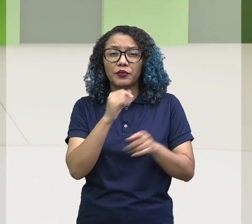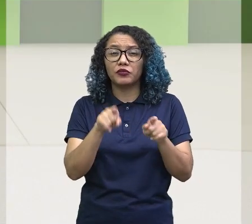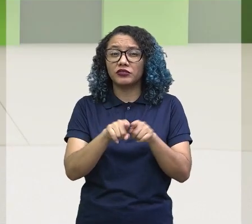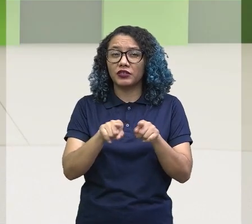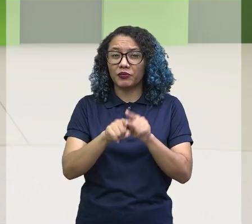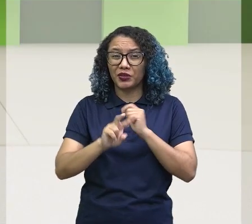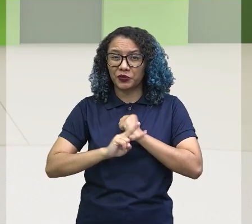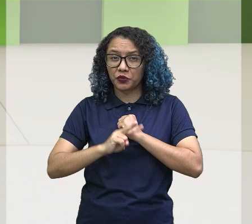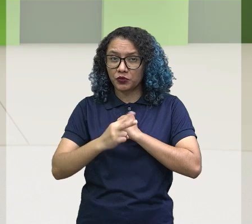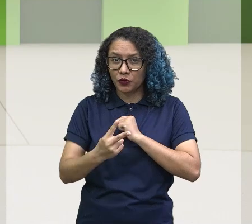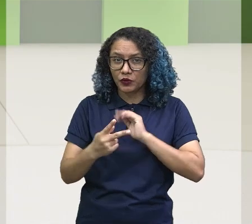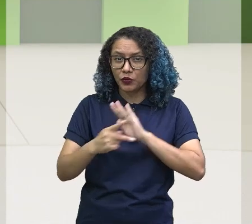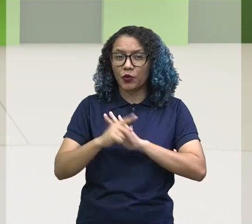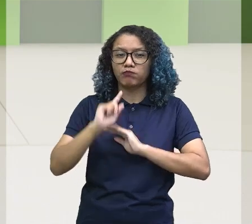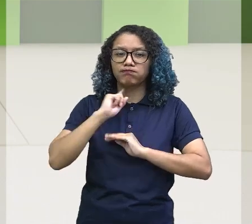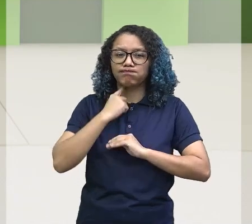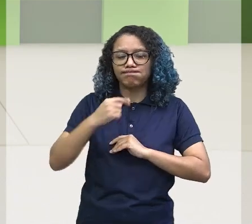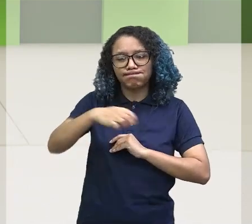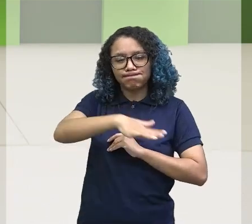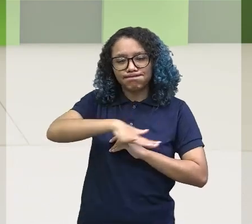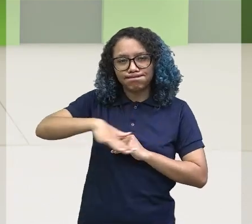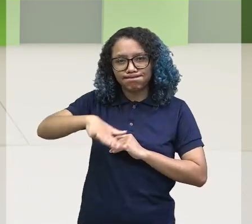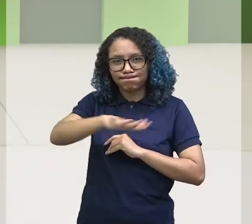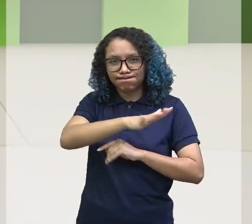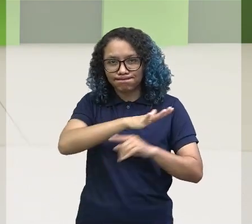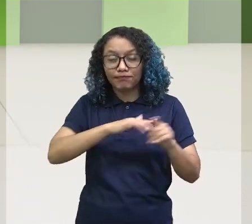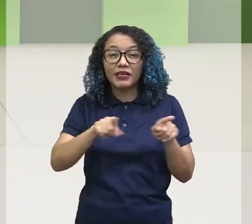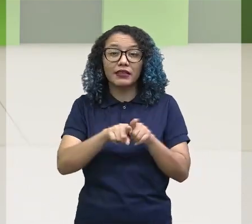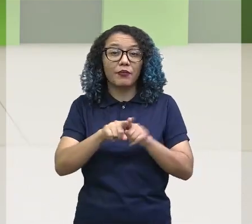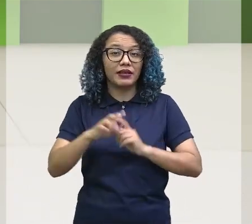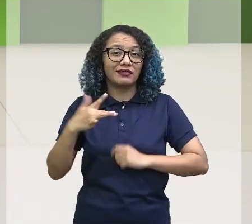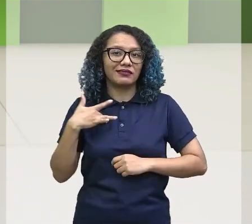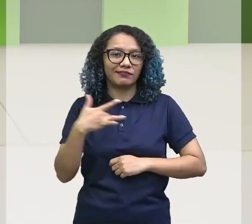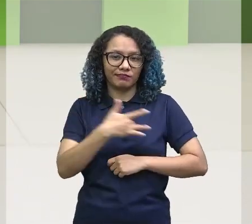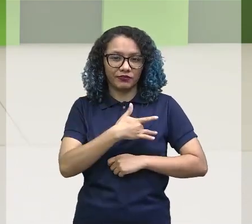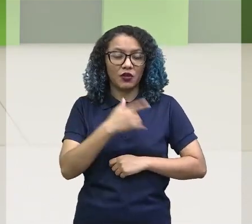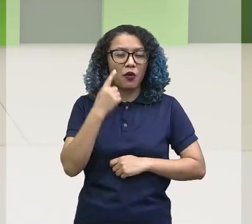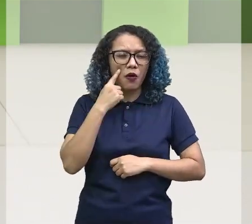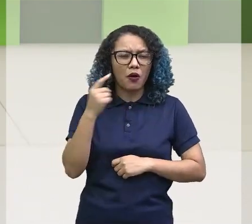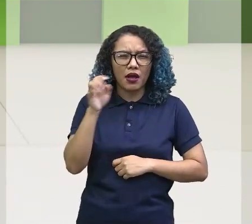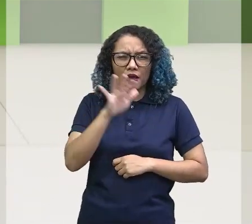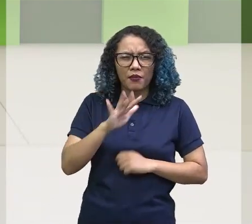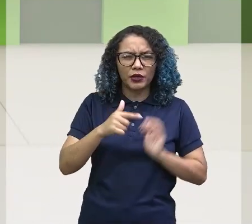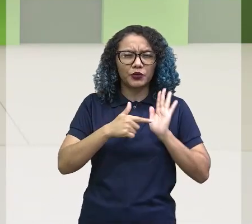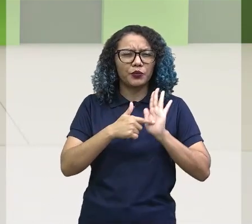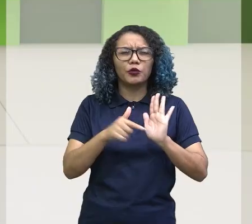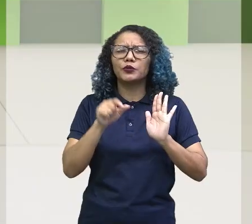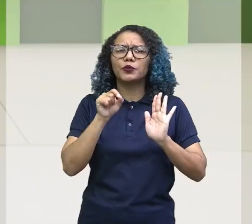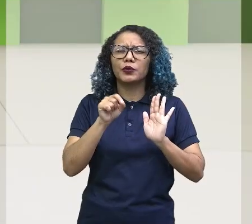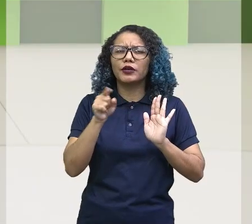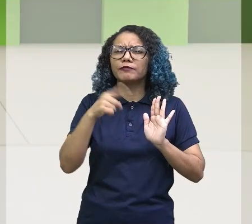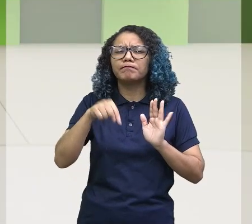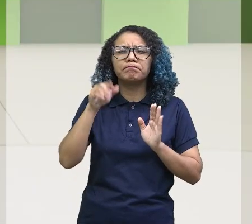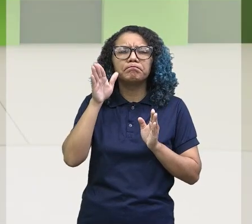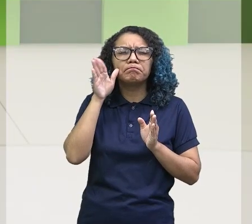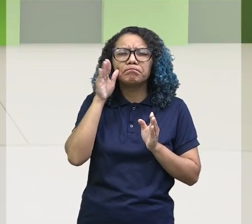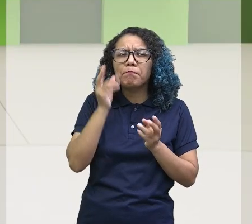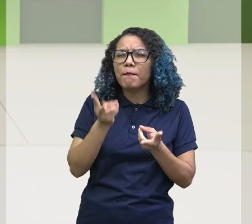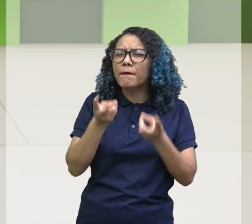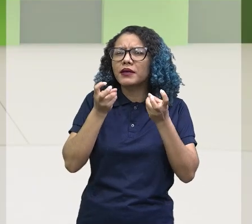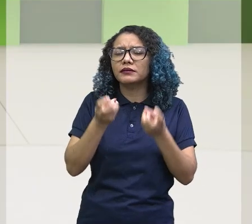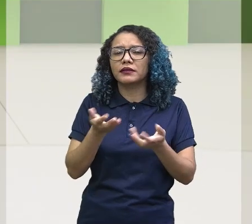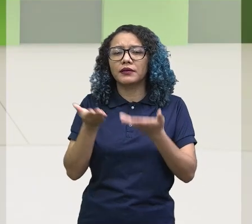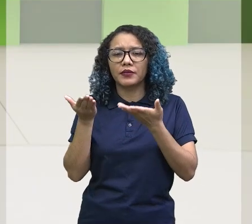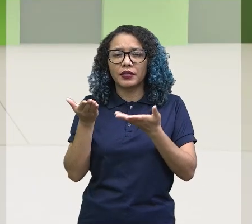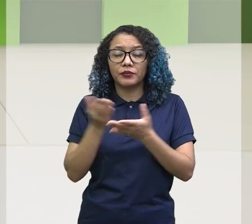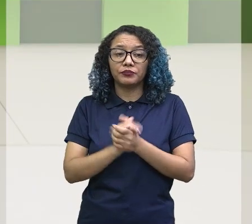da poluição no meio ambiente, e também na nossa saúde. Nessas imagens você pode observar aí comigo algumas situações